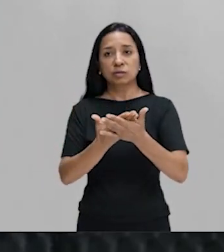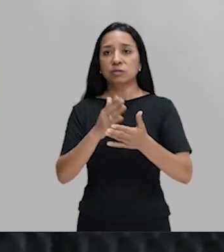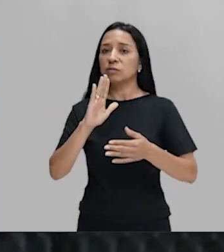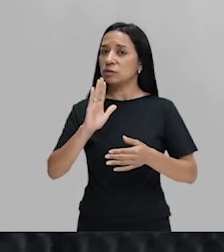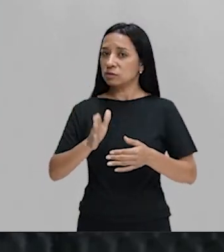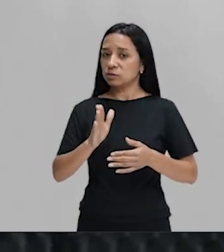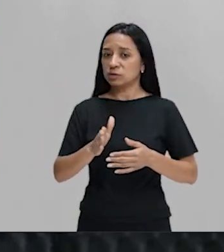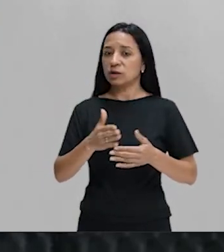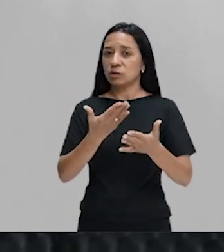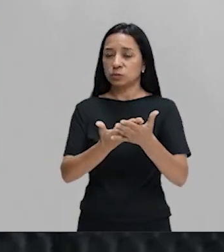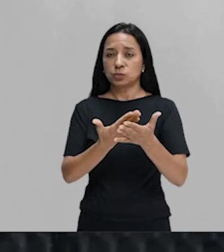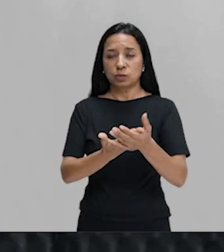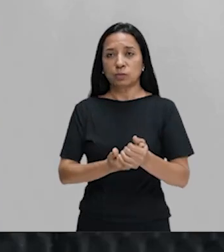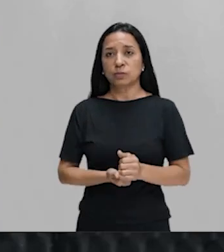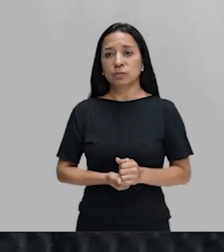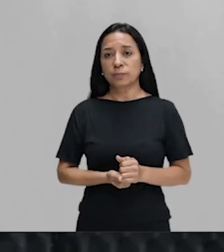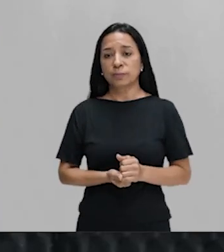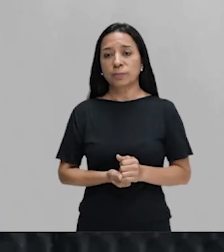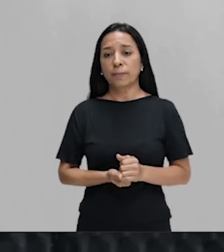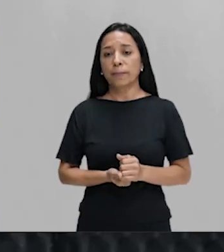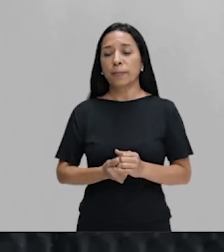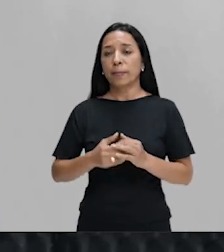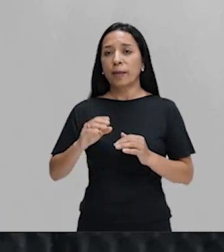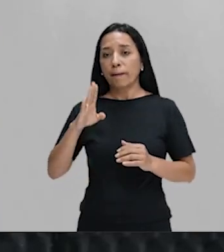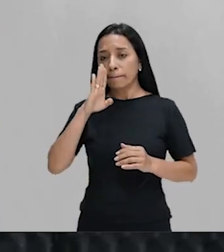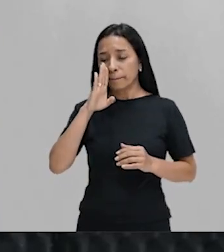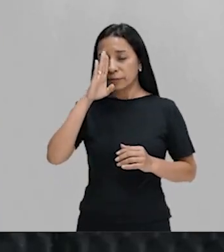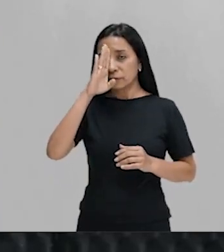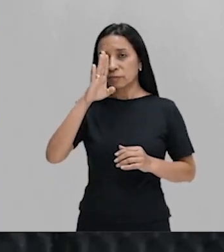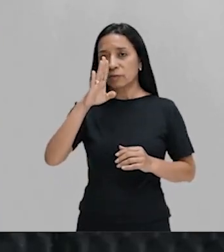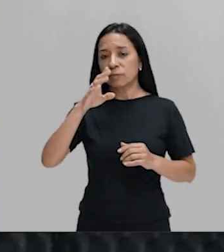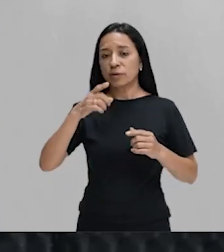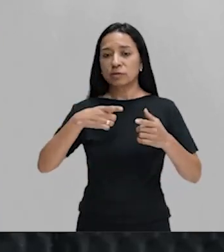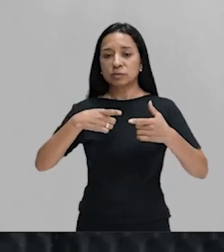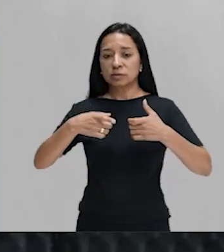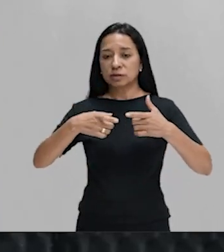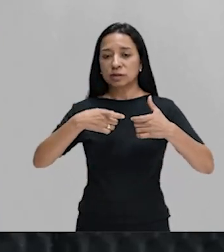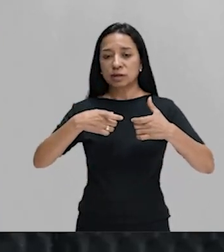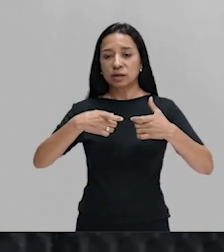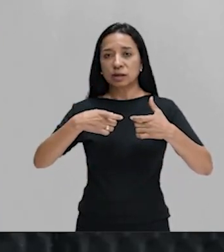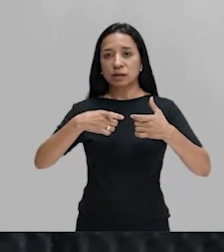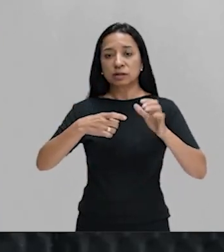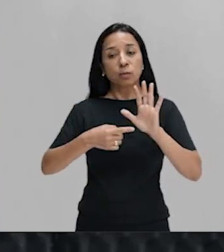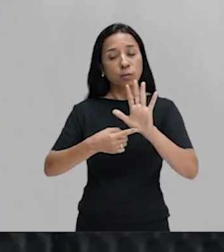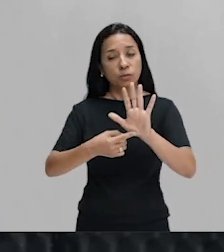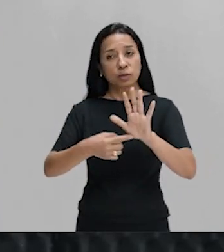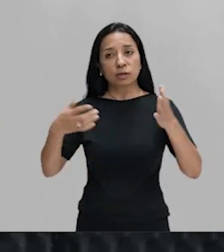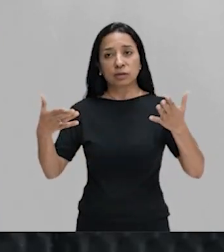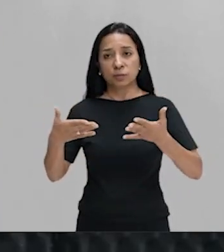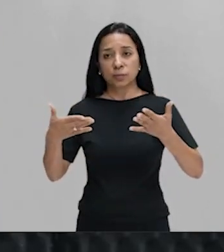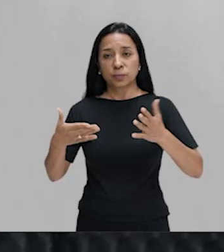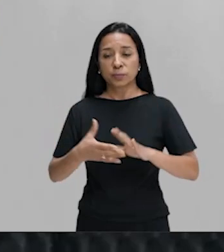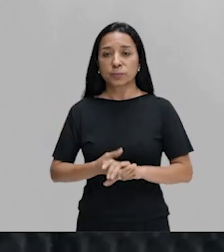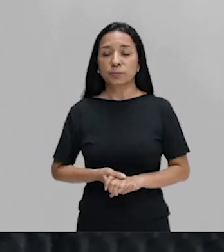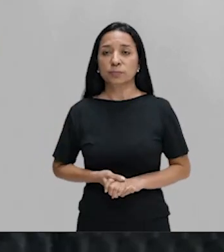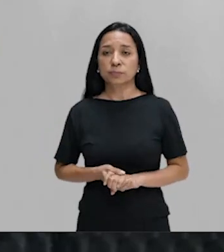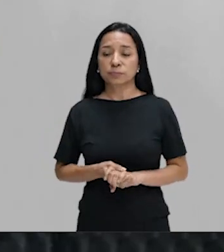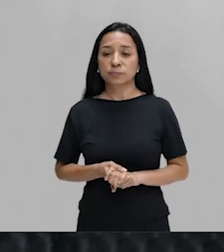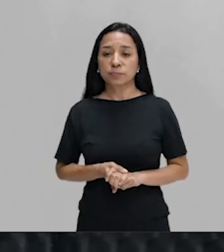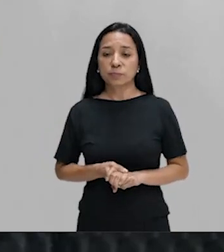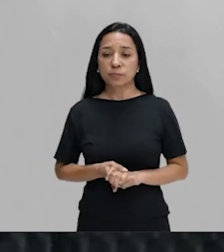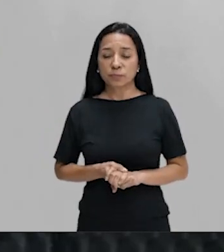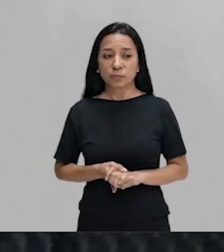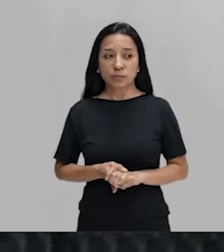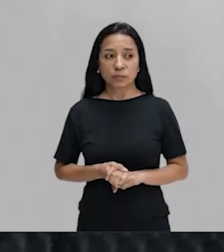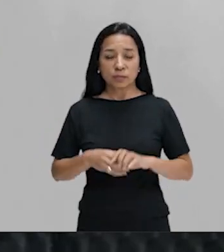a primeira guerra do Golfo, a guerra no Afeganistão e a guerra no Iraque. É evidente que quando